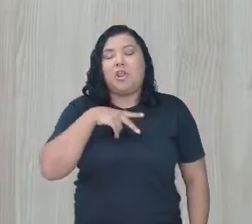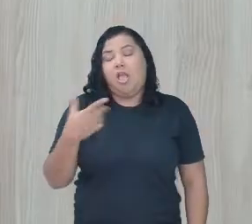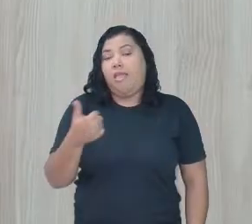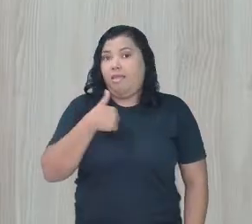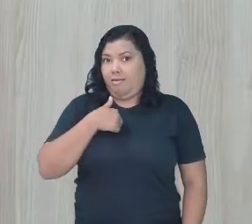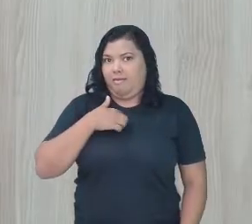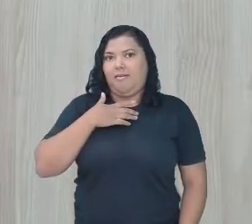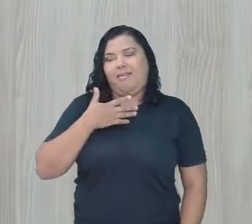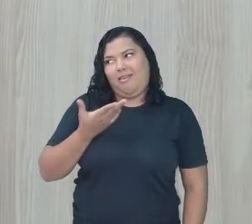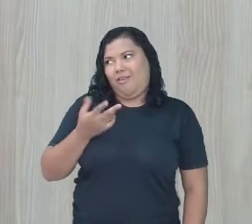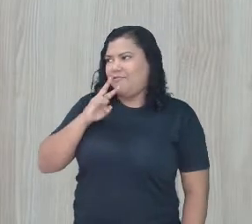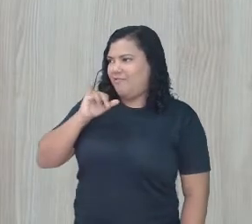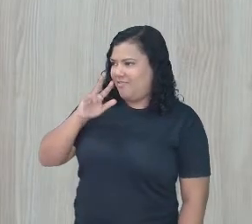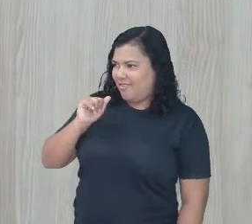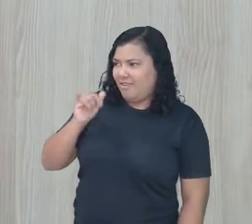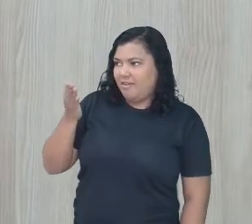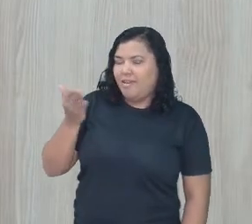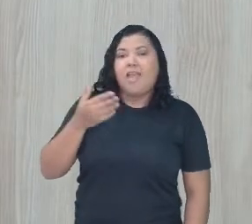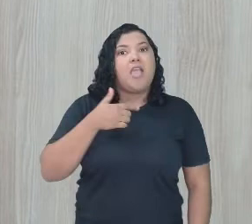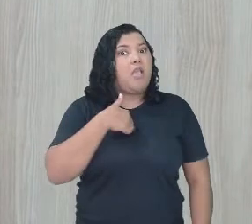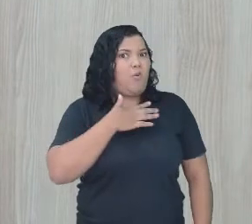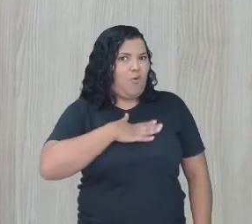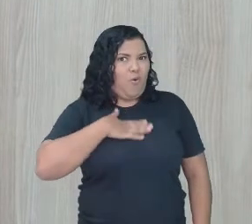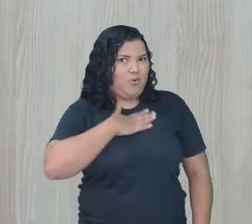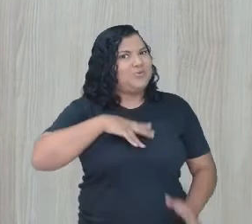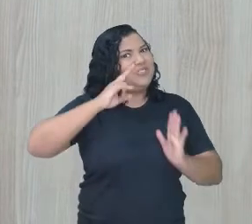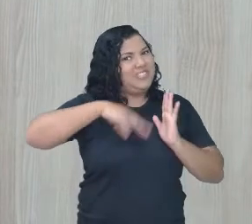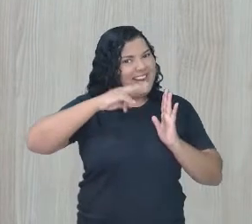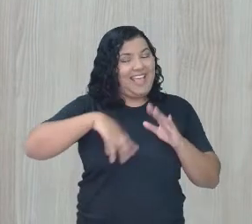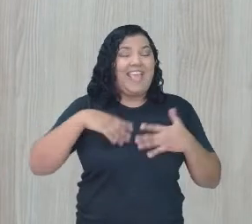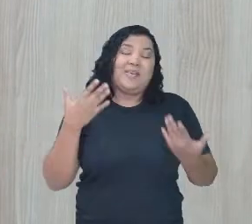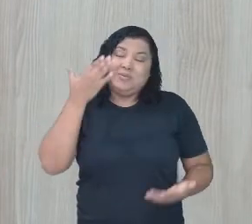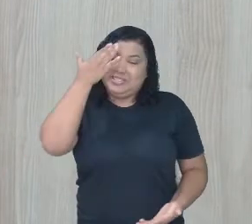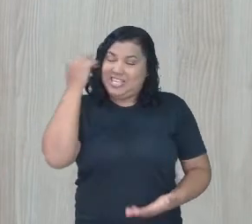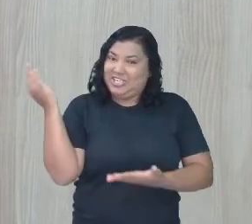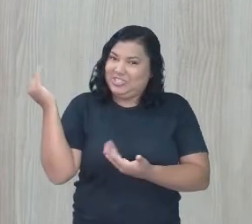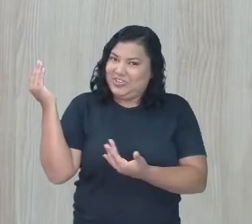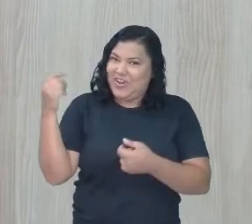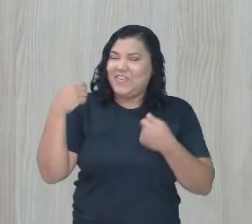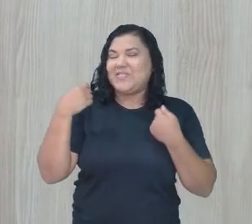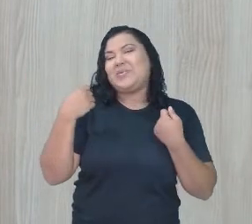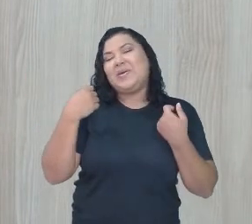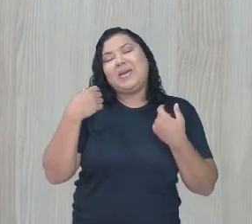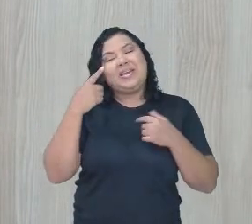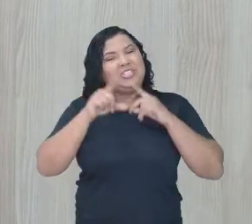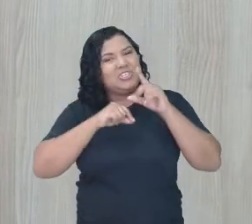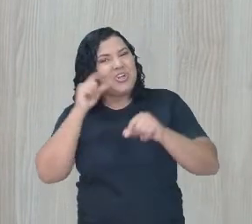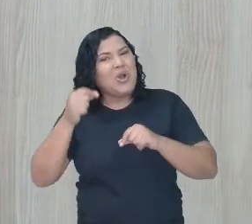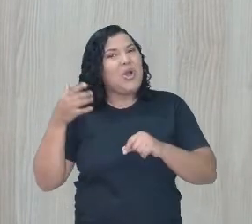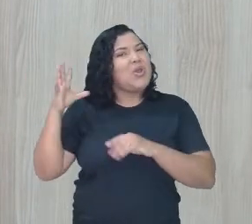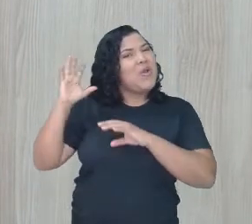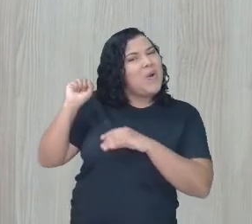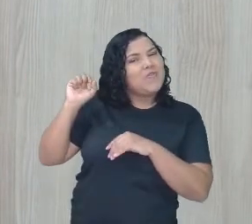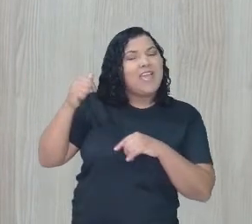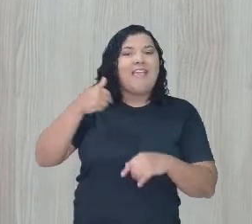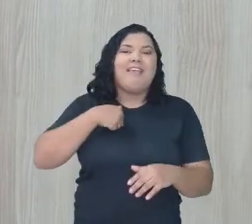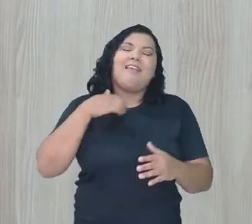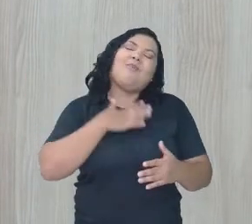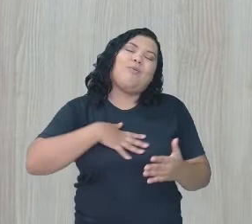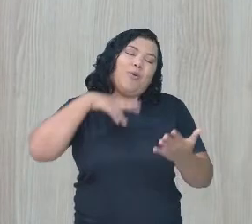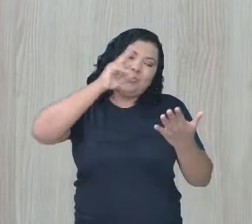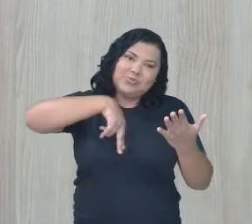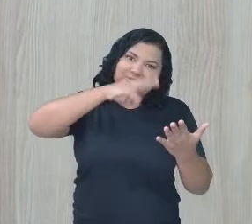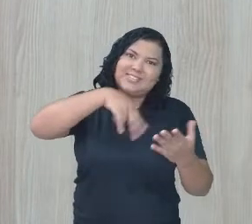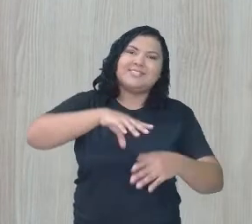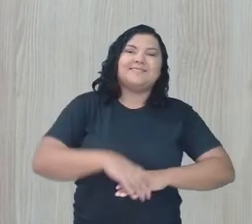gosto de ler, professora. Não sei, jovens preferem ouvir do que ler, né, menina? Então, é justamente por isso que a gente